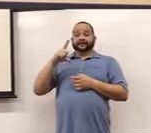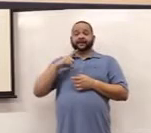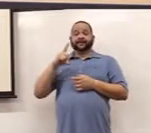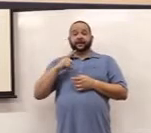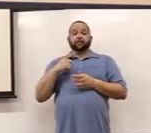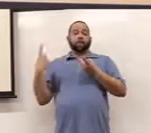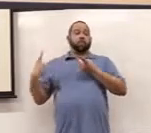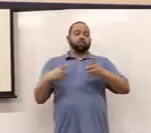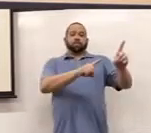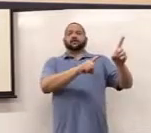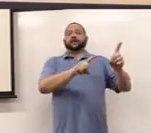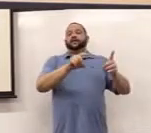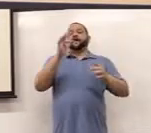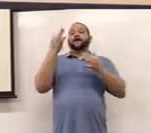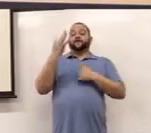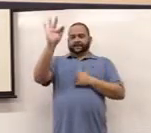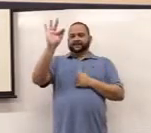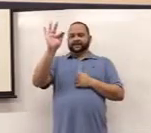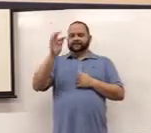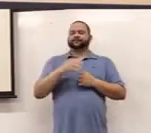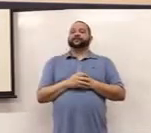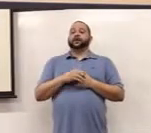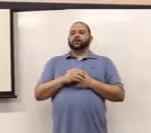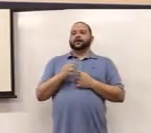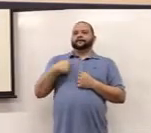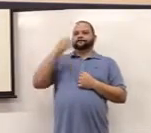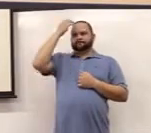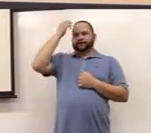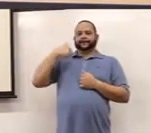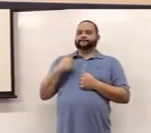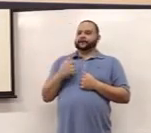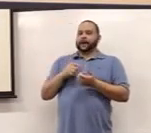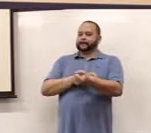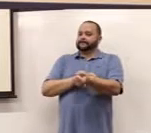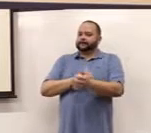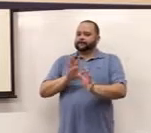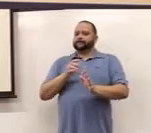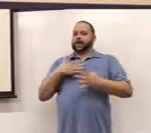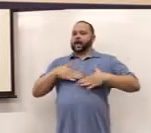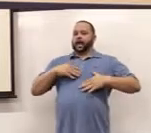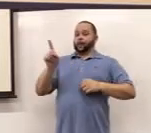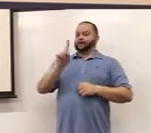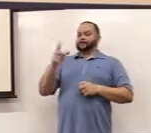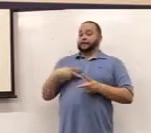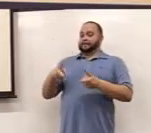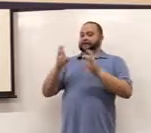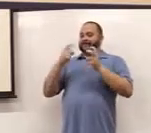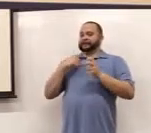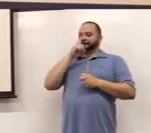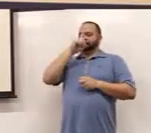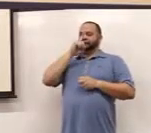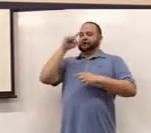Francesa. Então, o imperador não está muito tranquilo lá. Está percebendo que o pescoço dele está correndo